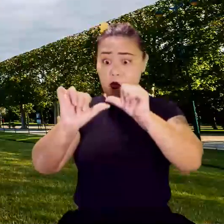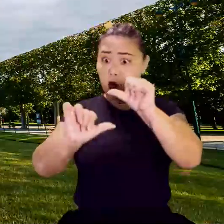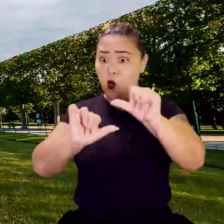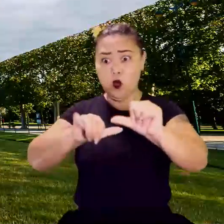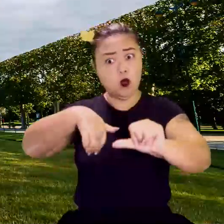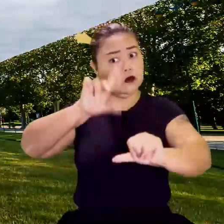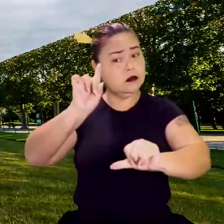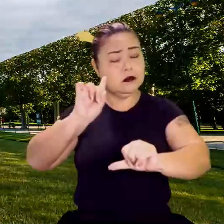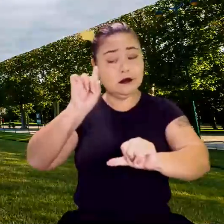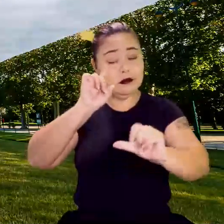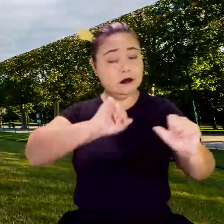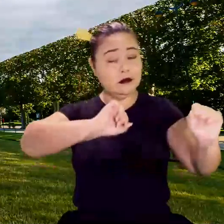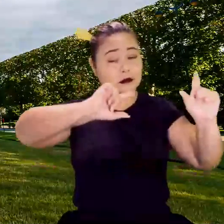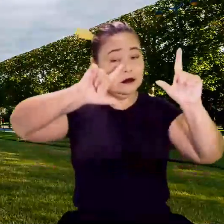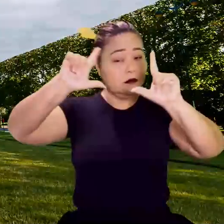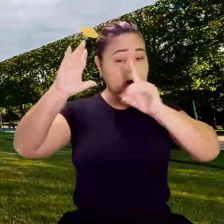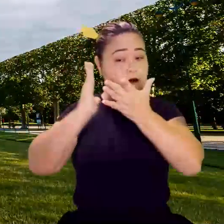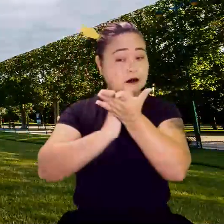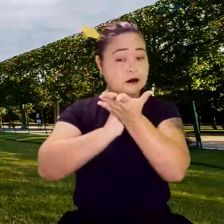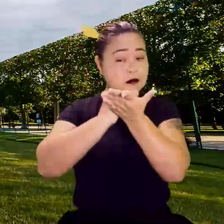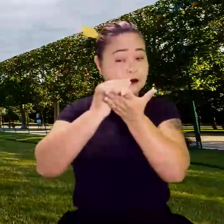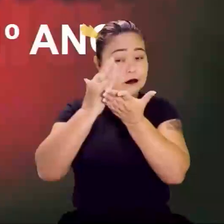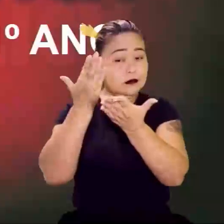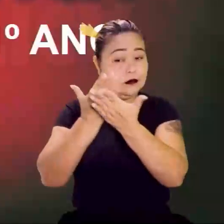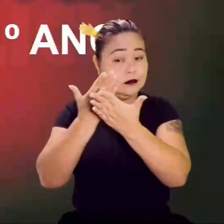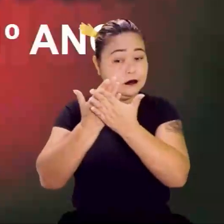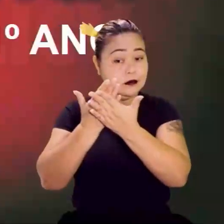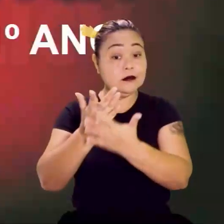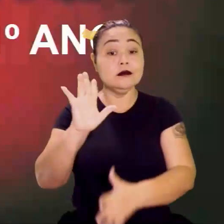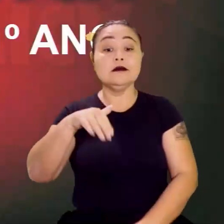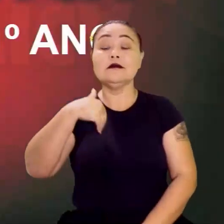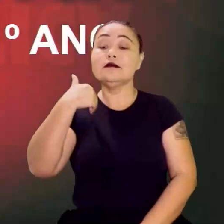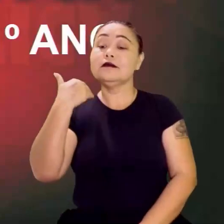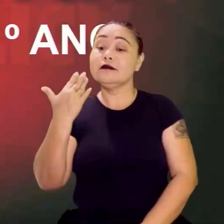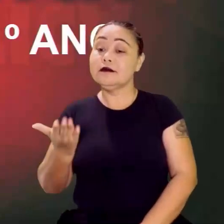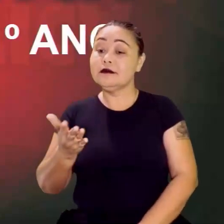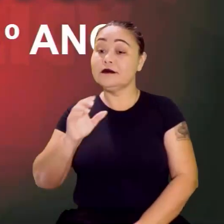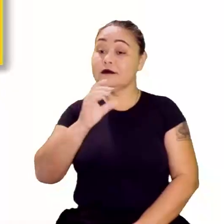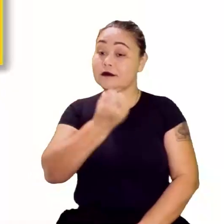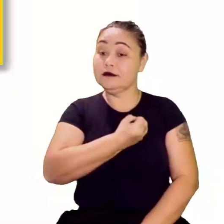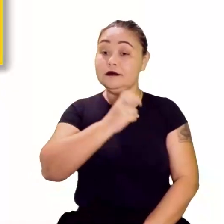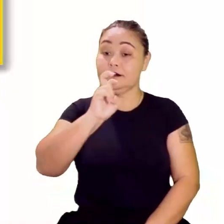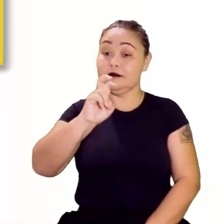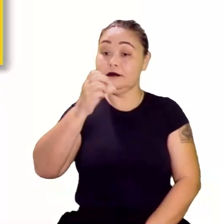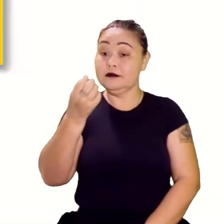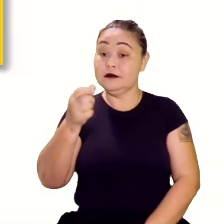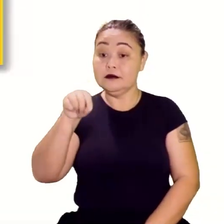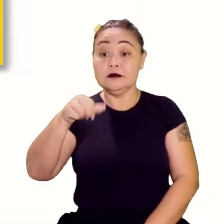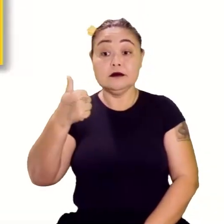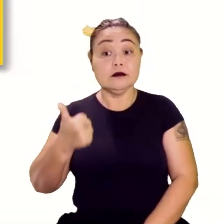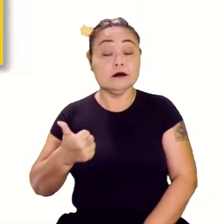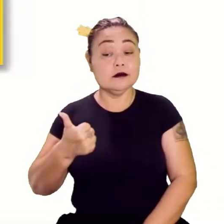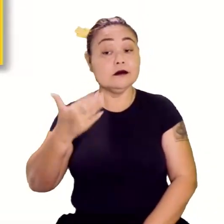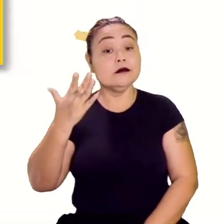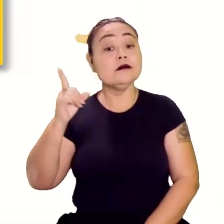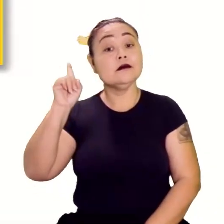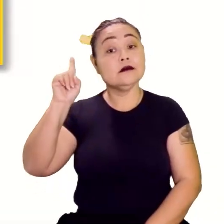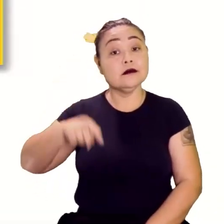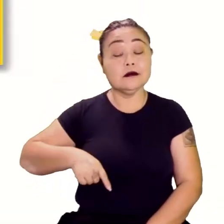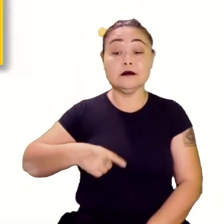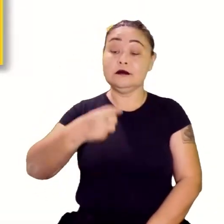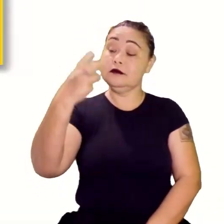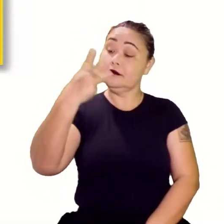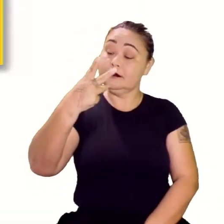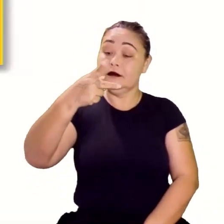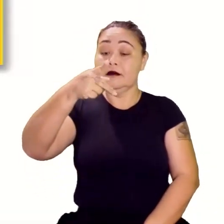porque se liga nos slides que vamos começar a estudar. Olha lá. Então, na aula 56.1, a gente vai ver a parte 3